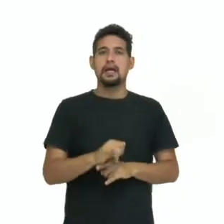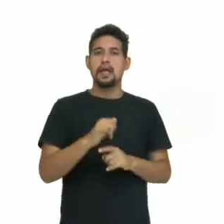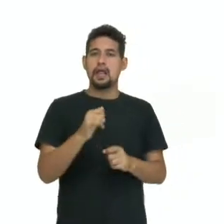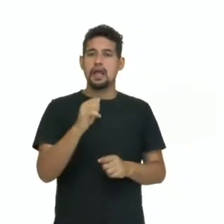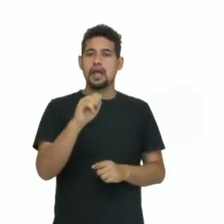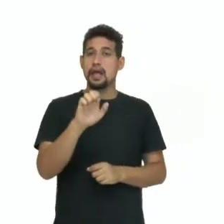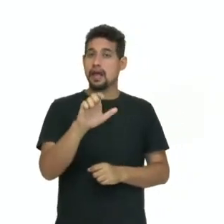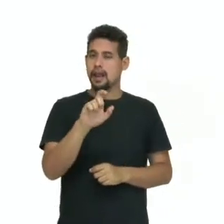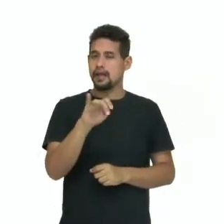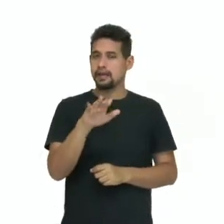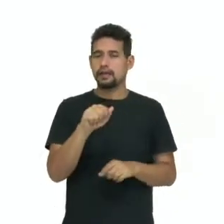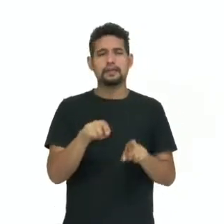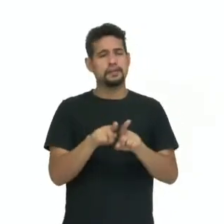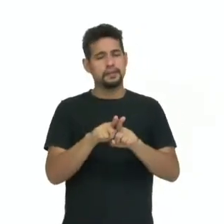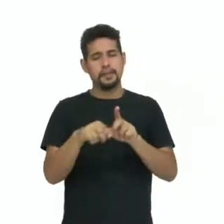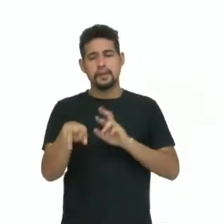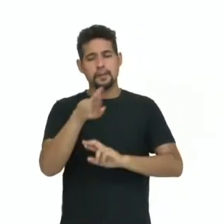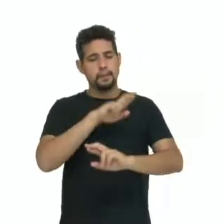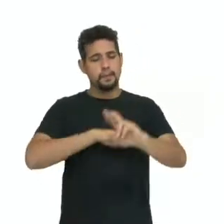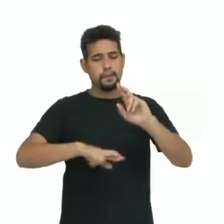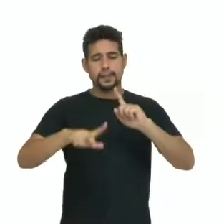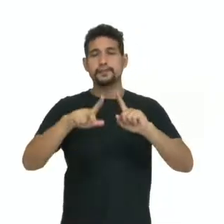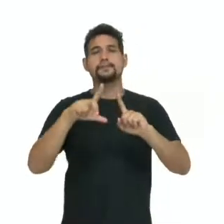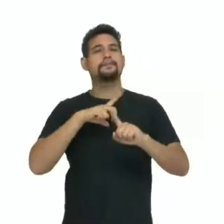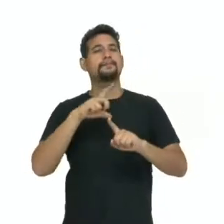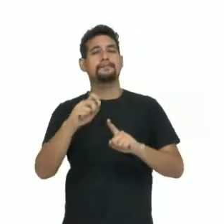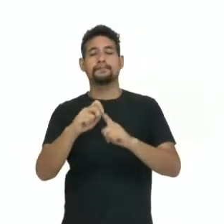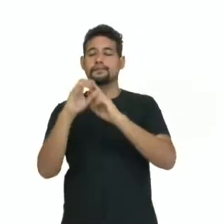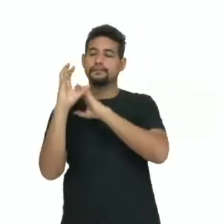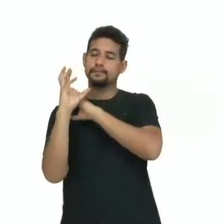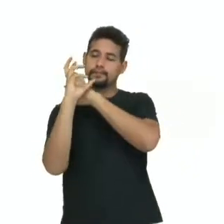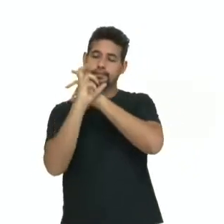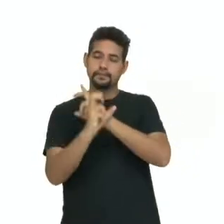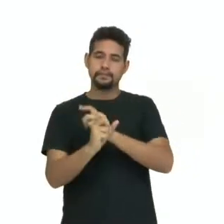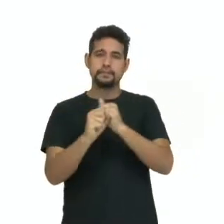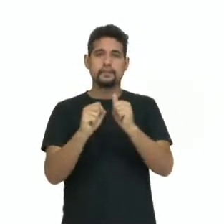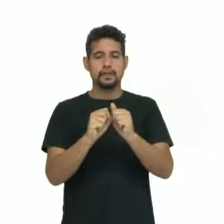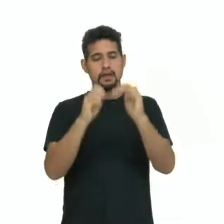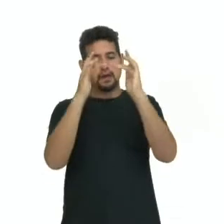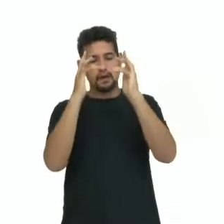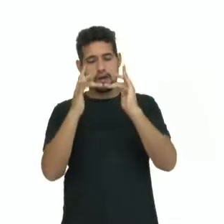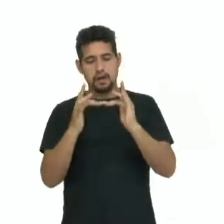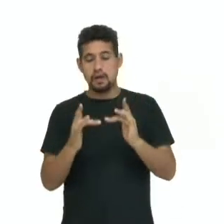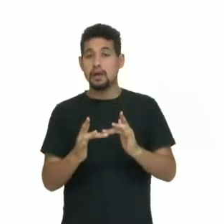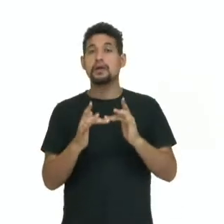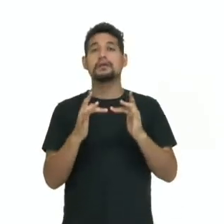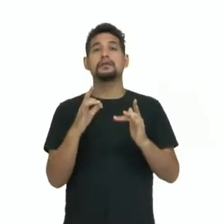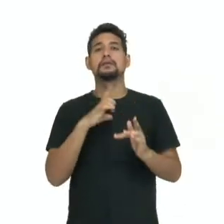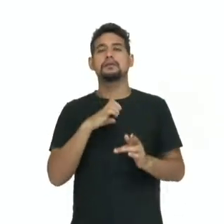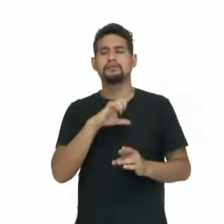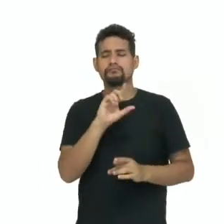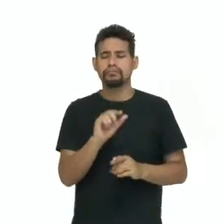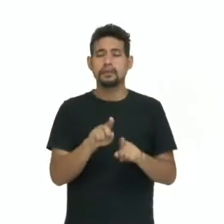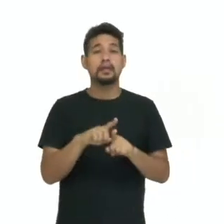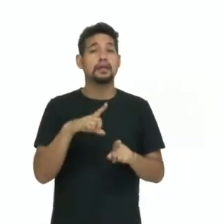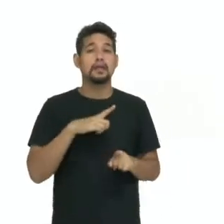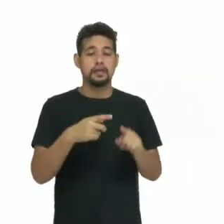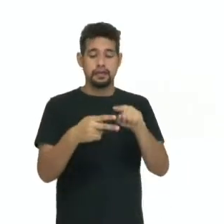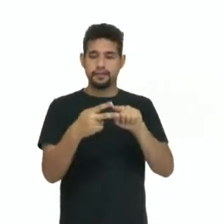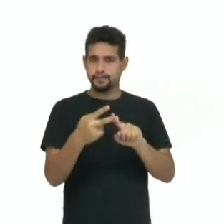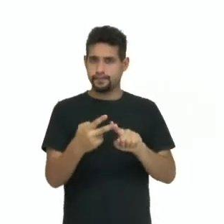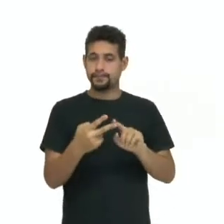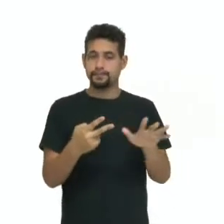O estudo da eletroquímica baseia-se na reversibilidade das reações de oxirredução e temos dois